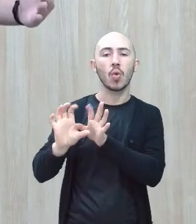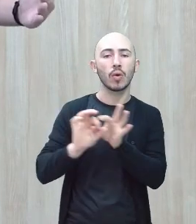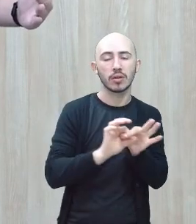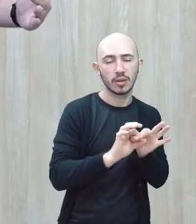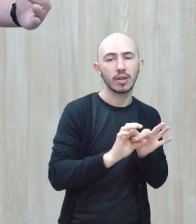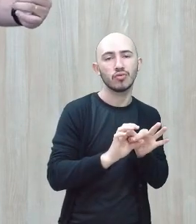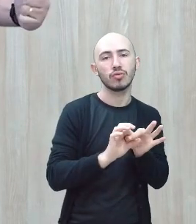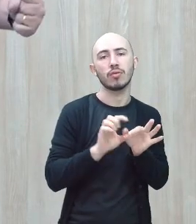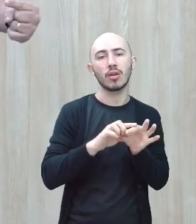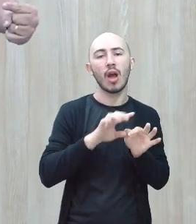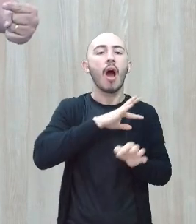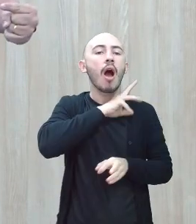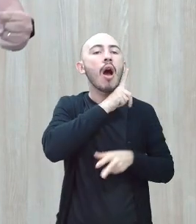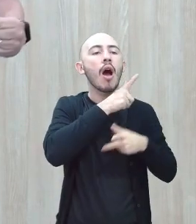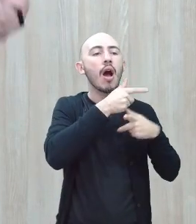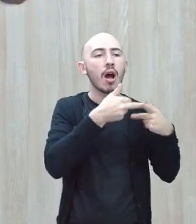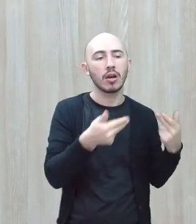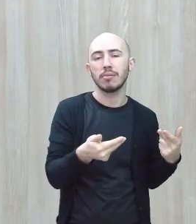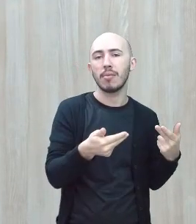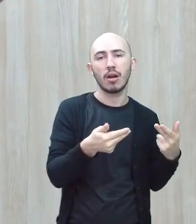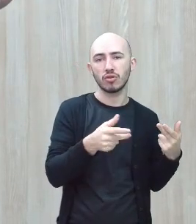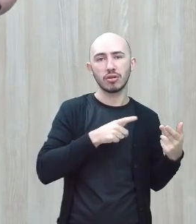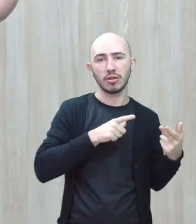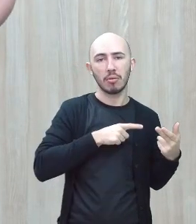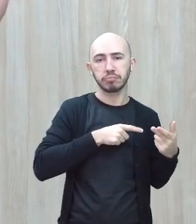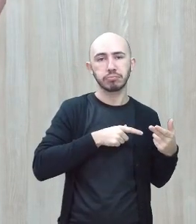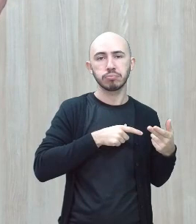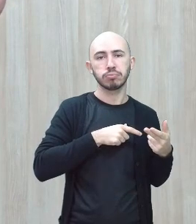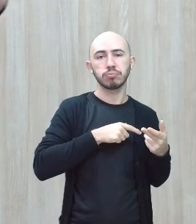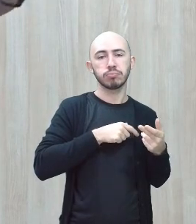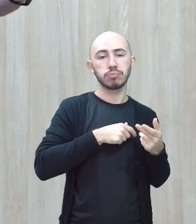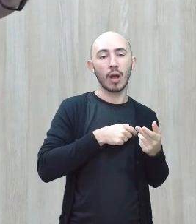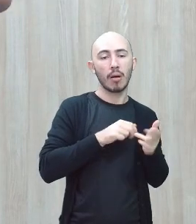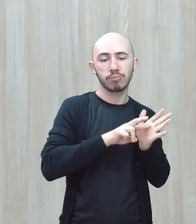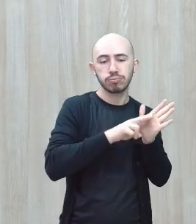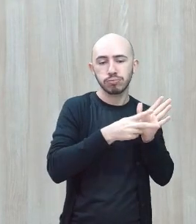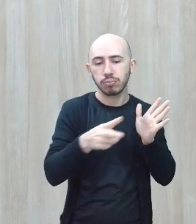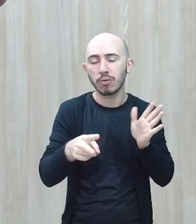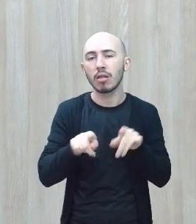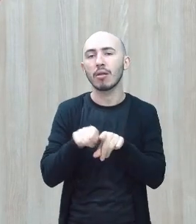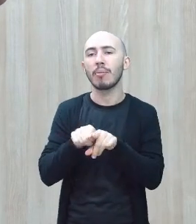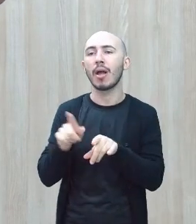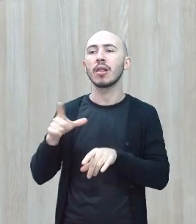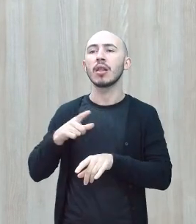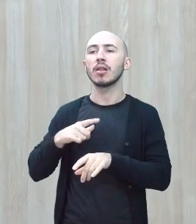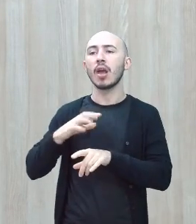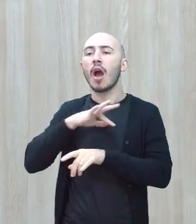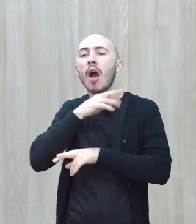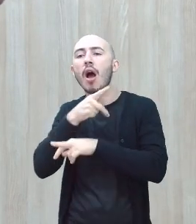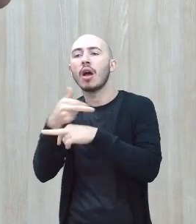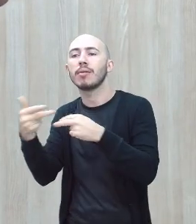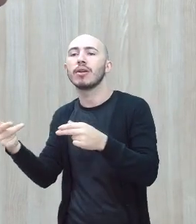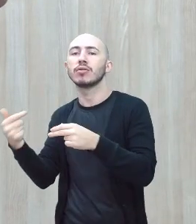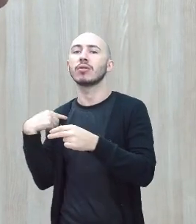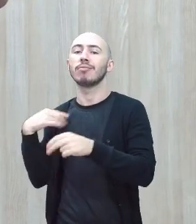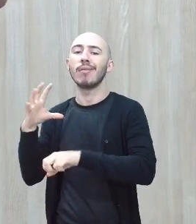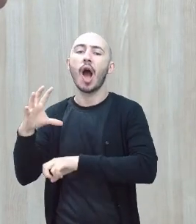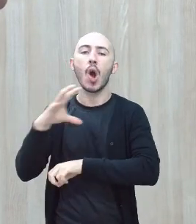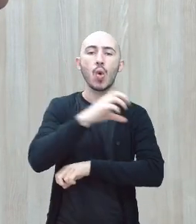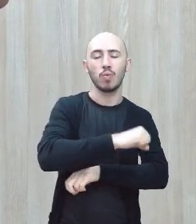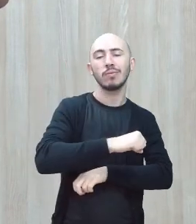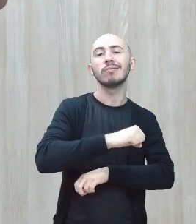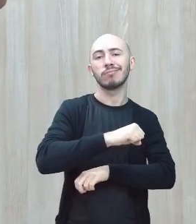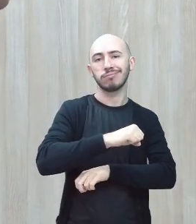que procriavam, ou seja, apareciam animais a mais... E ele tinha as feras, né, a cadeia alimentar, que vinha e tirava alguns animais